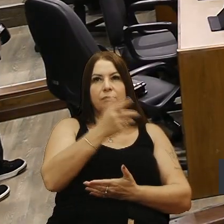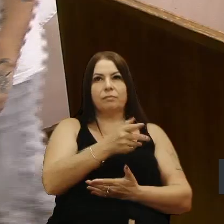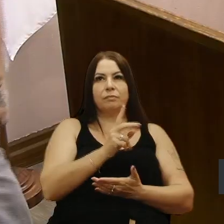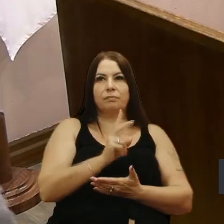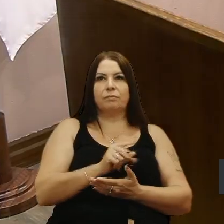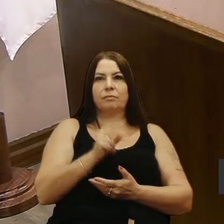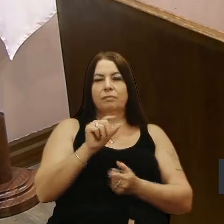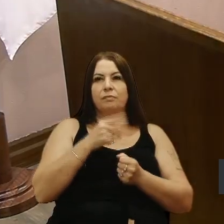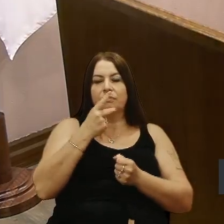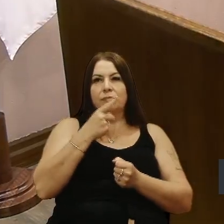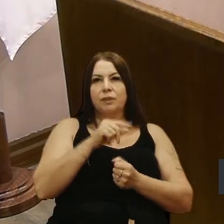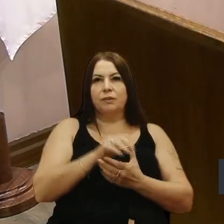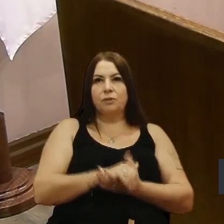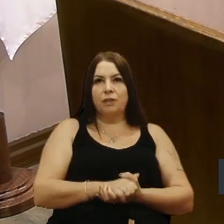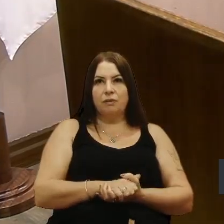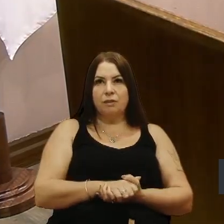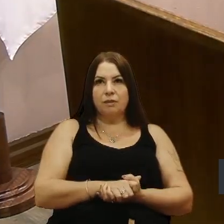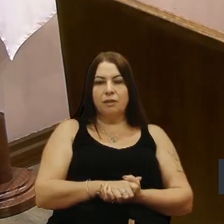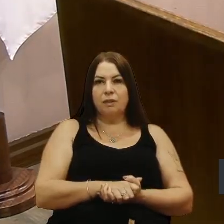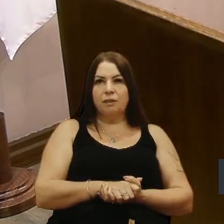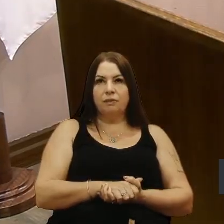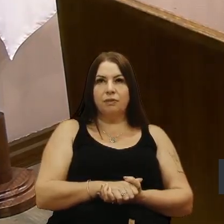possa fazer o meu pronunciamento. Obrigado.